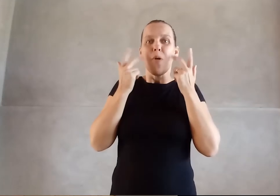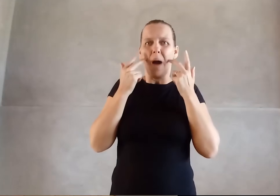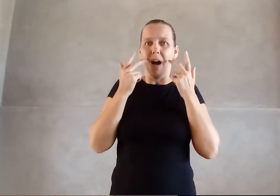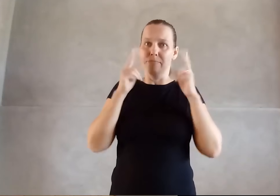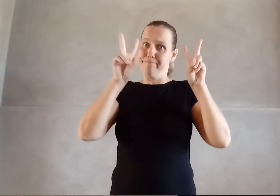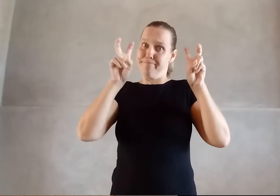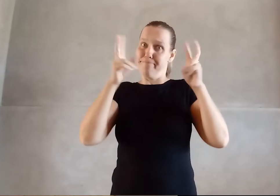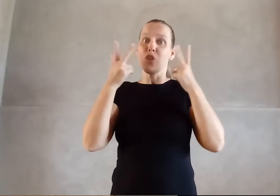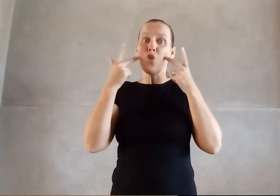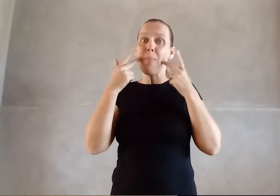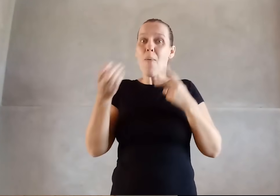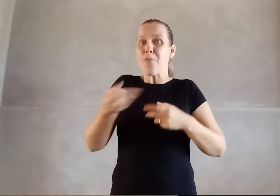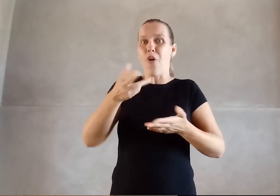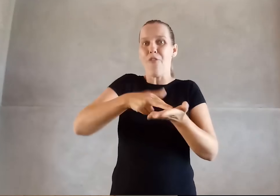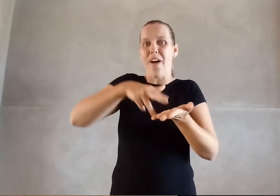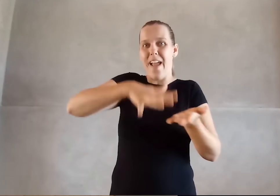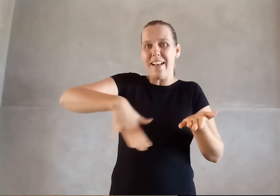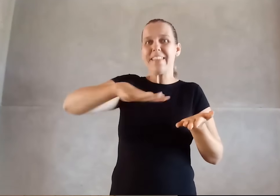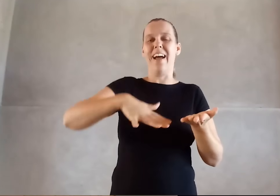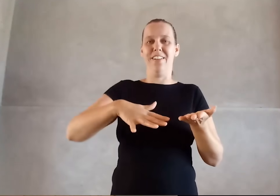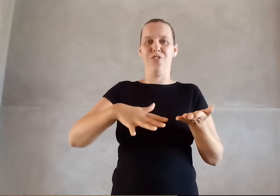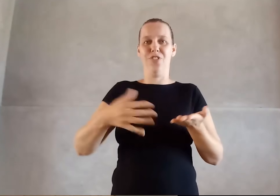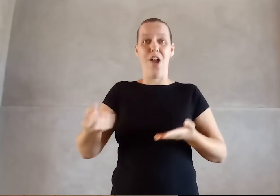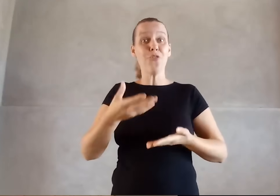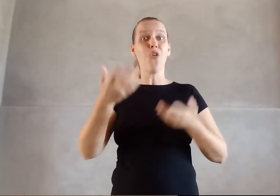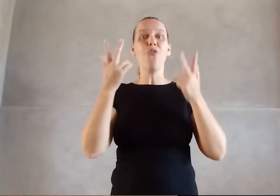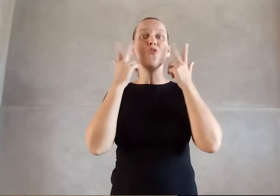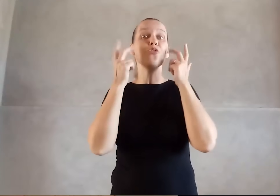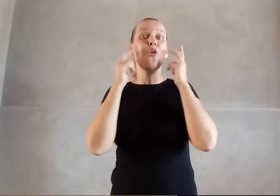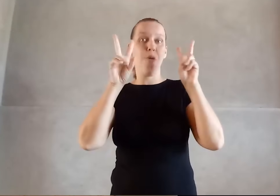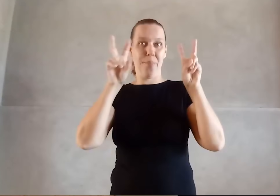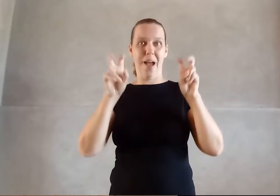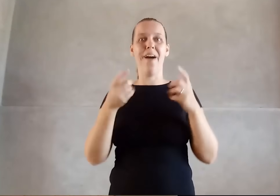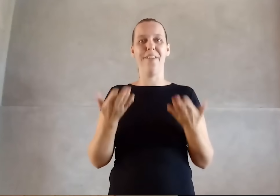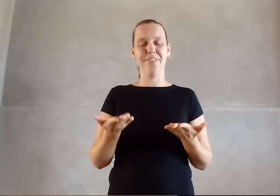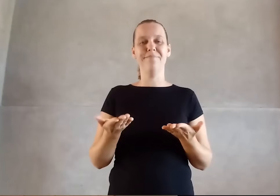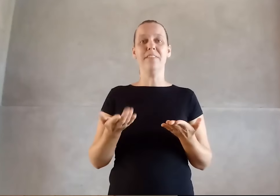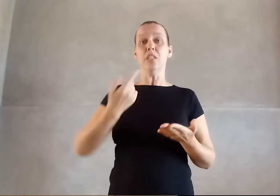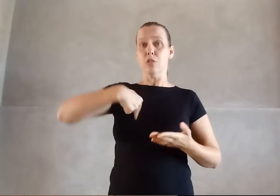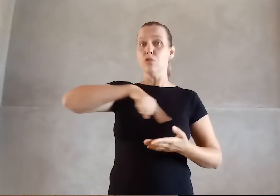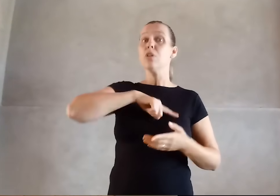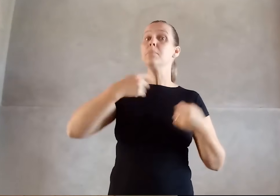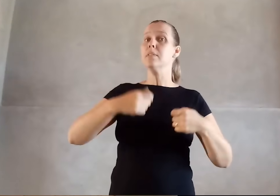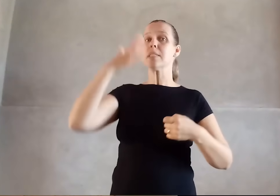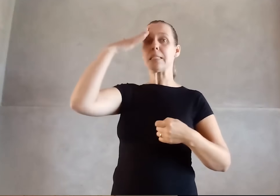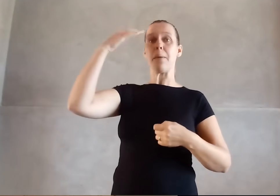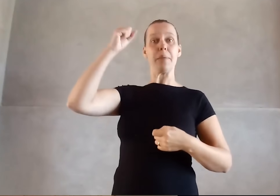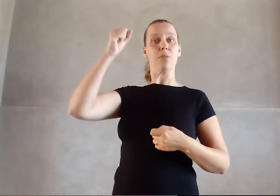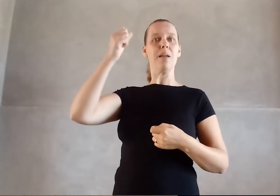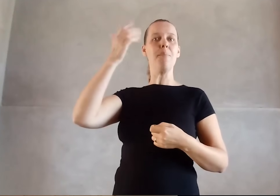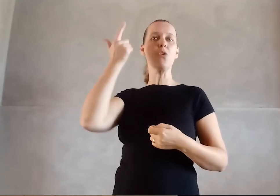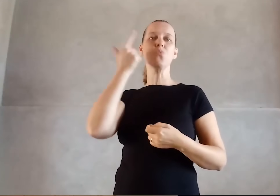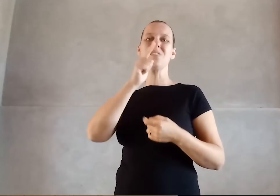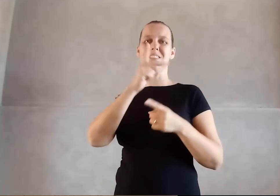que estamos entrando? O novo normal, quer dizer, quando voltar tudo ao normal, vai ser outra realidade, vai ser um